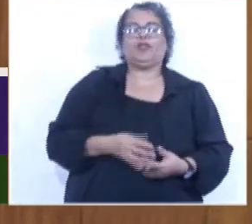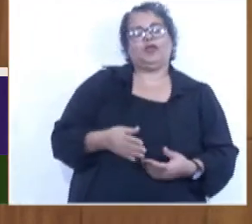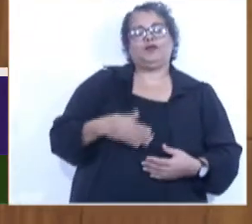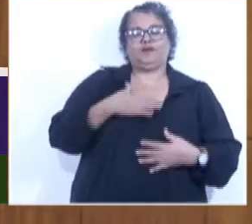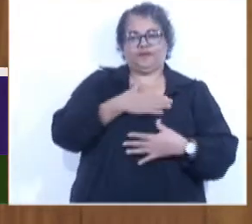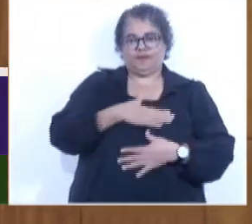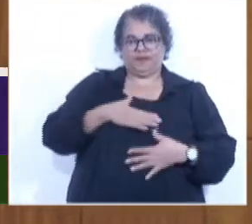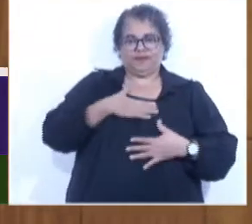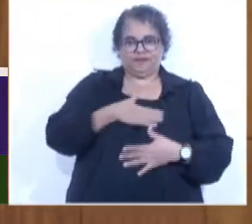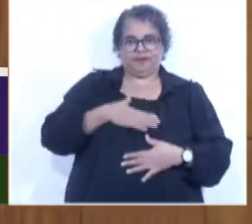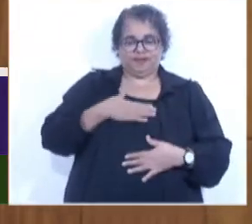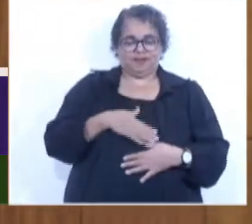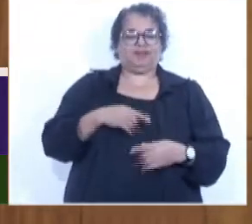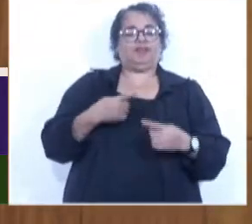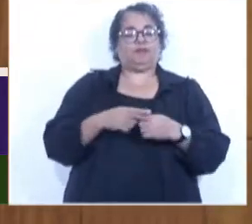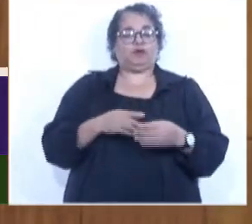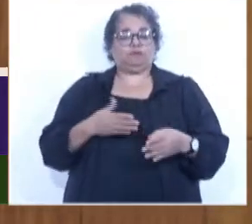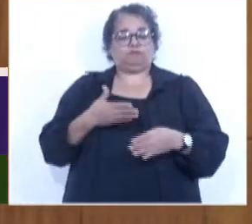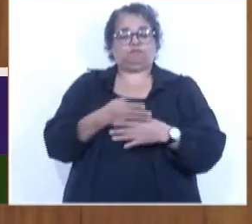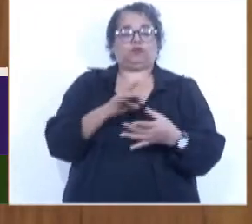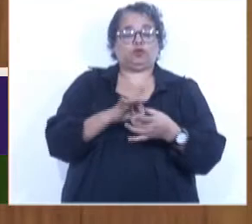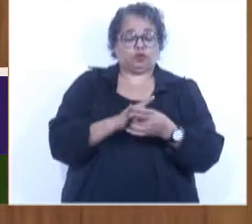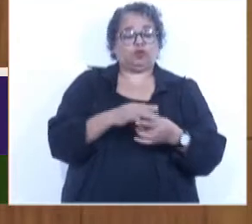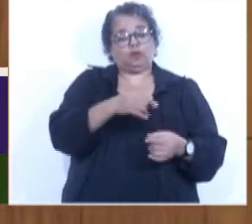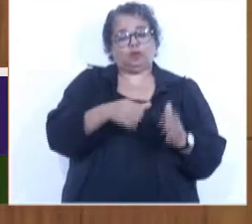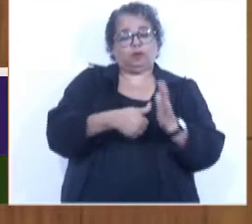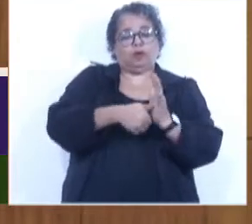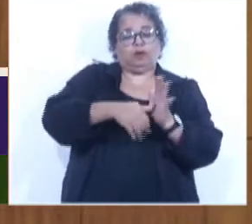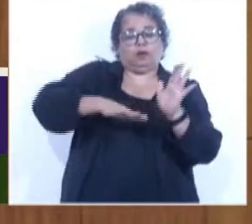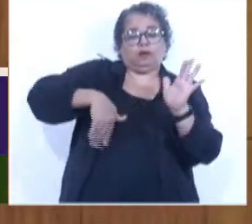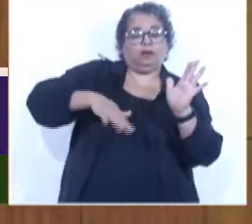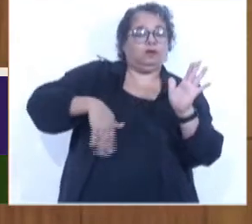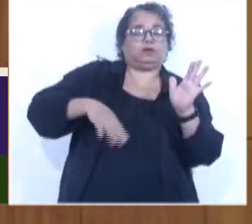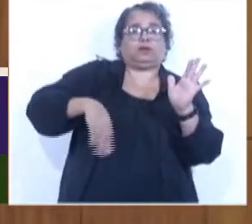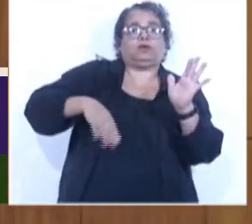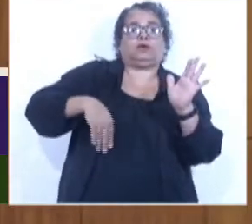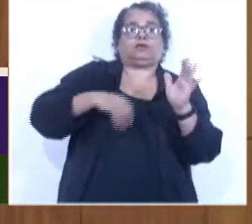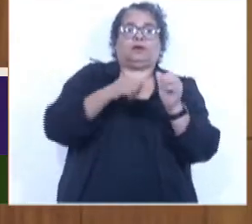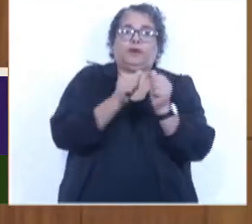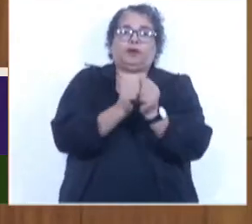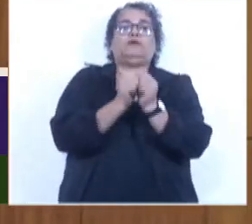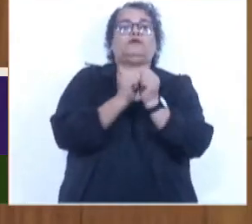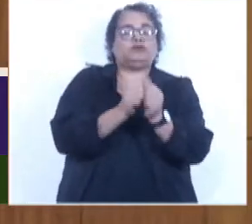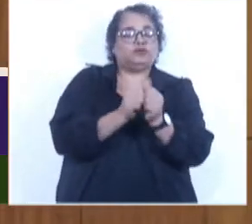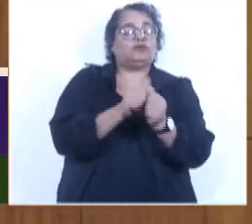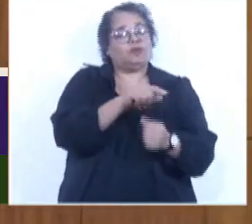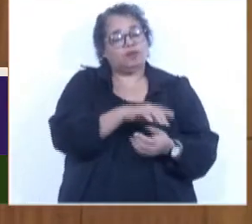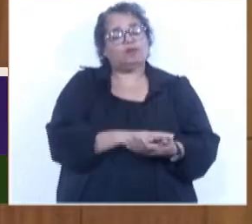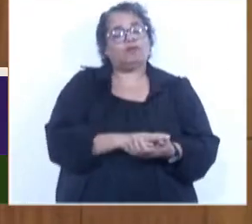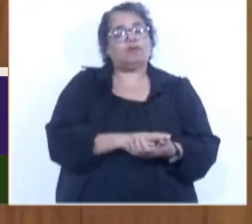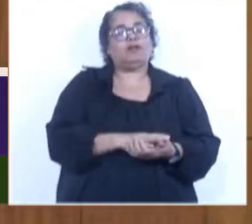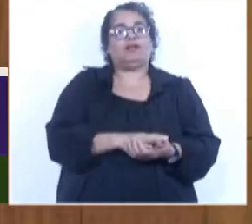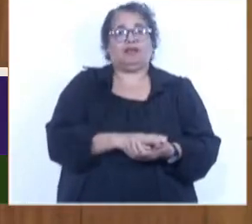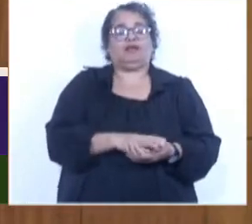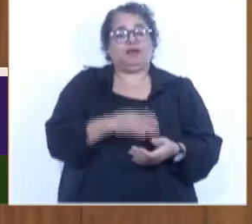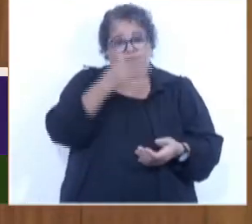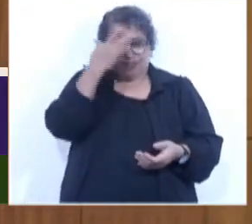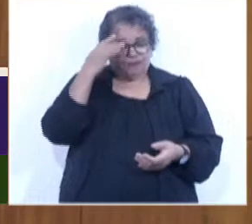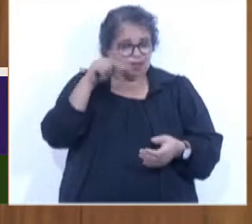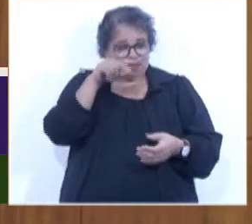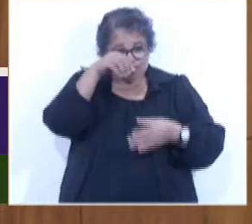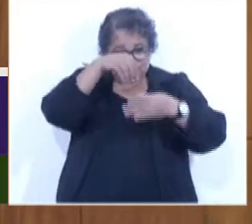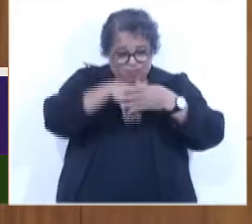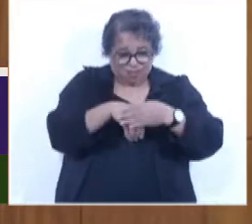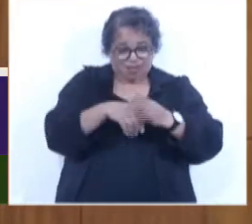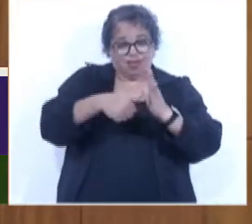por fazer parte do Praia Clube Cristino praia só Praiano Estou sempre com o pessoal com mais amor com os funcionários a gente vê o